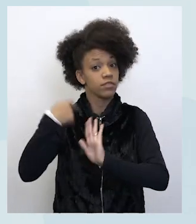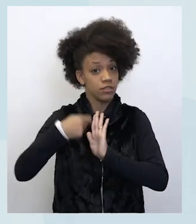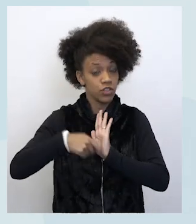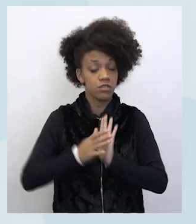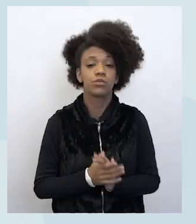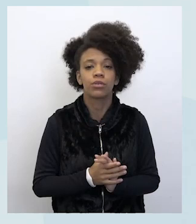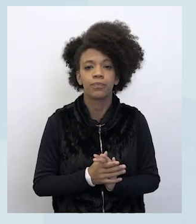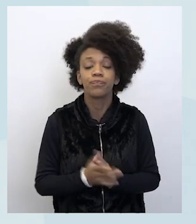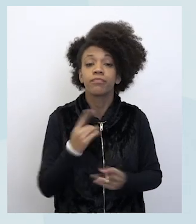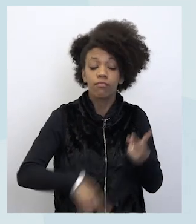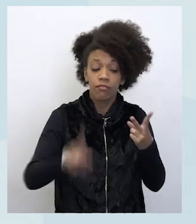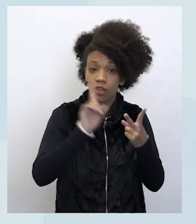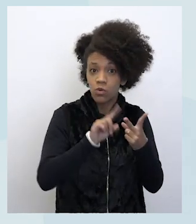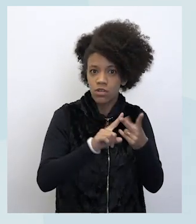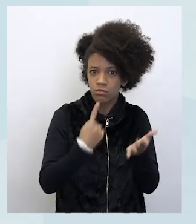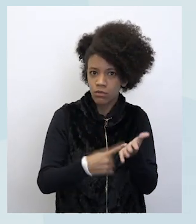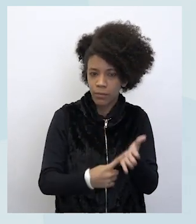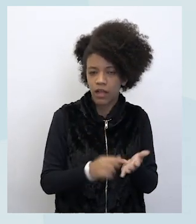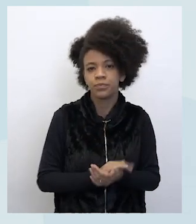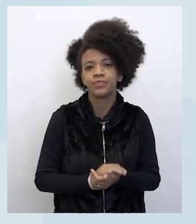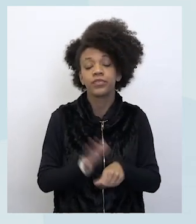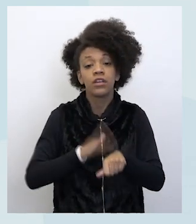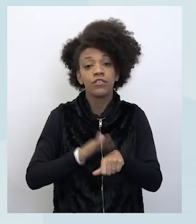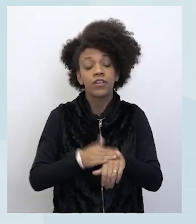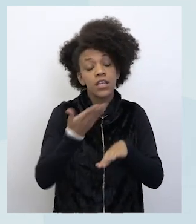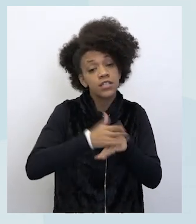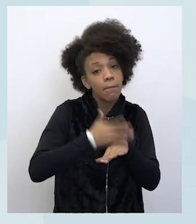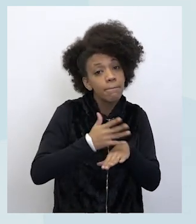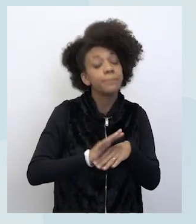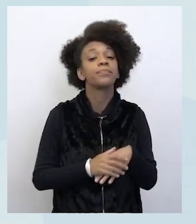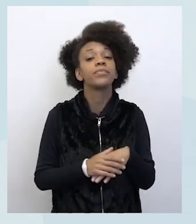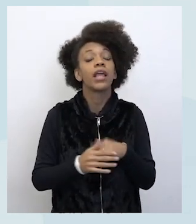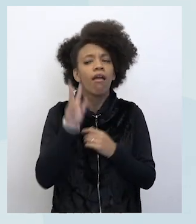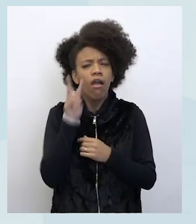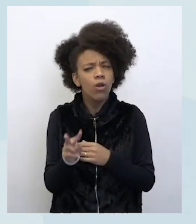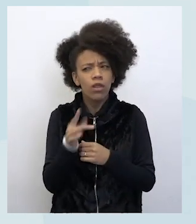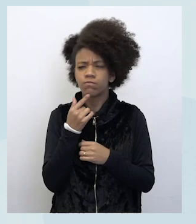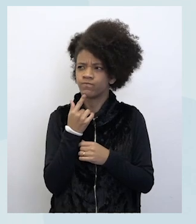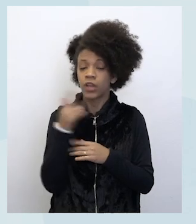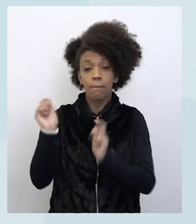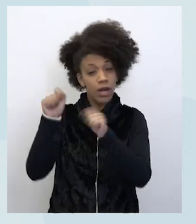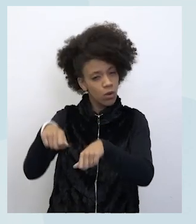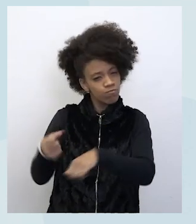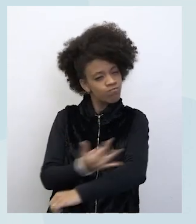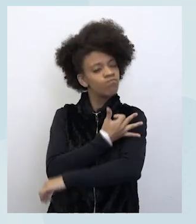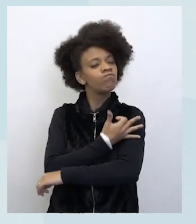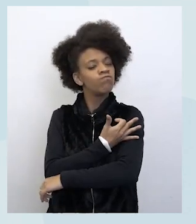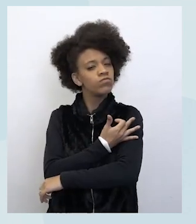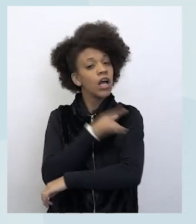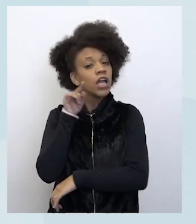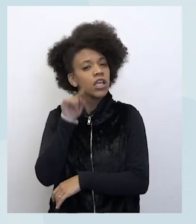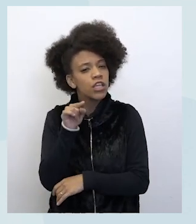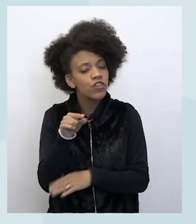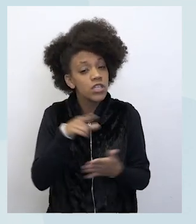O nosso segundo combinado. Nós vamos fazer esse exercício olhando para aquela competência socioemocional que